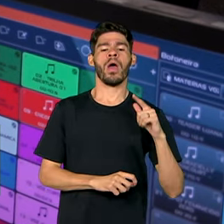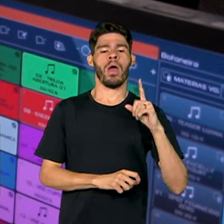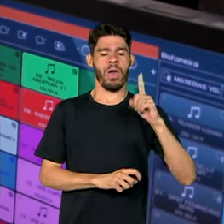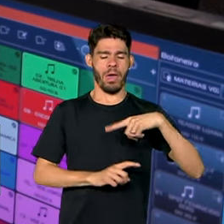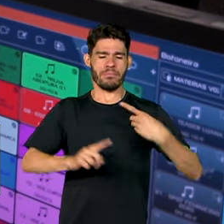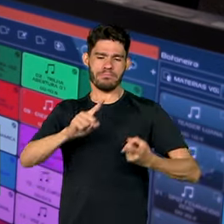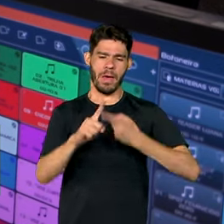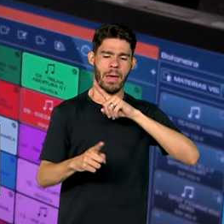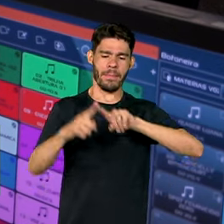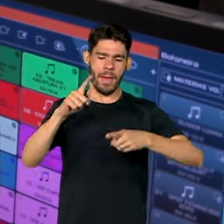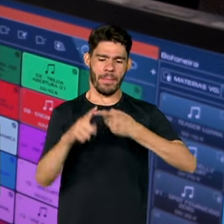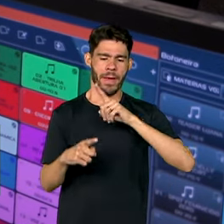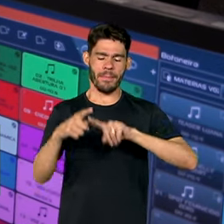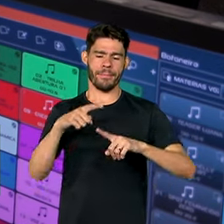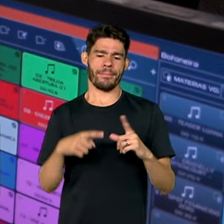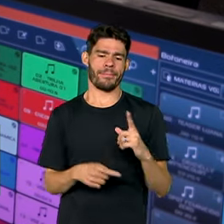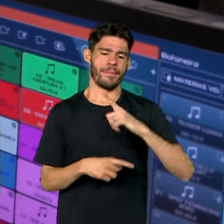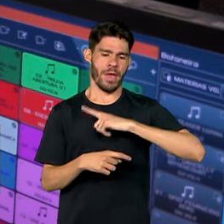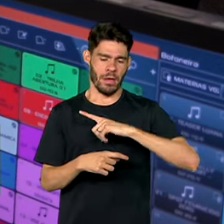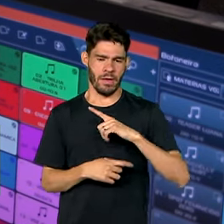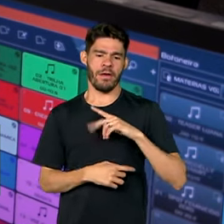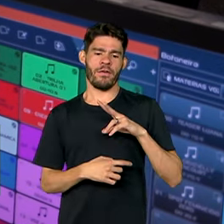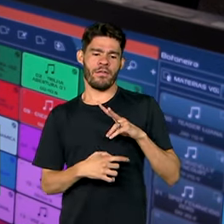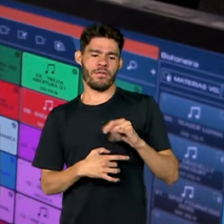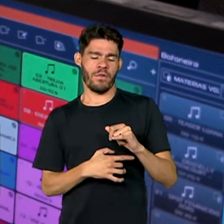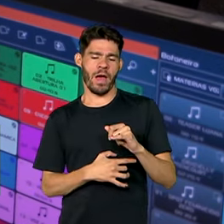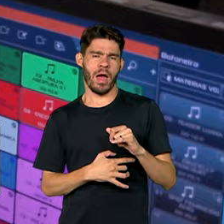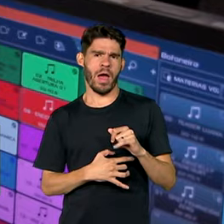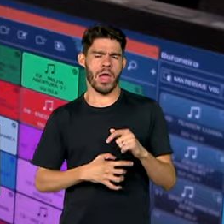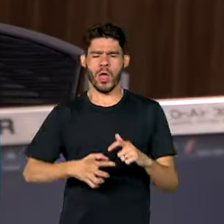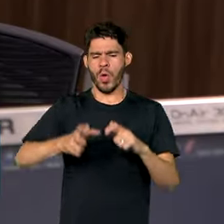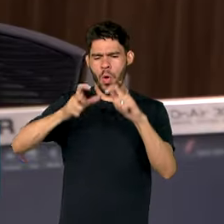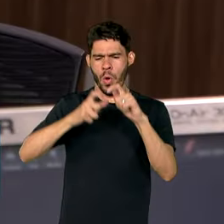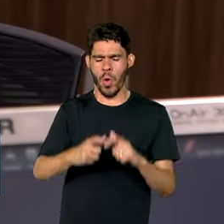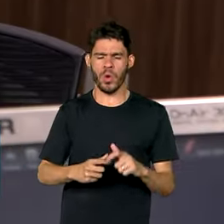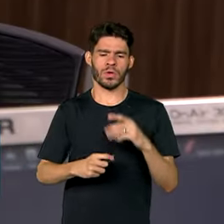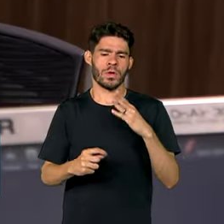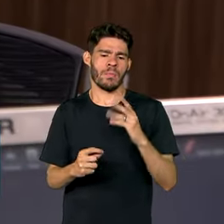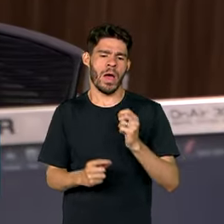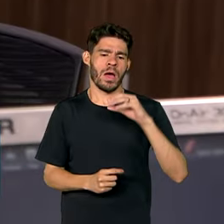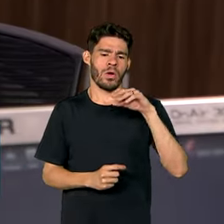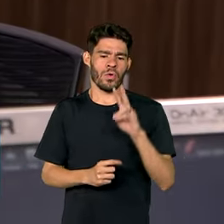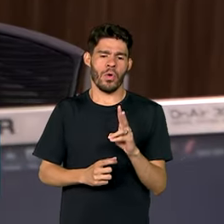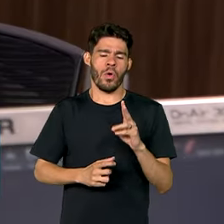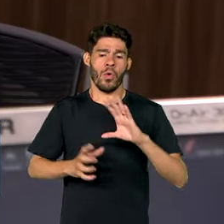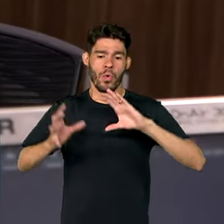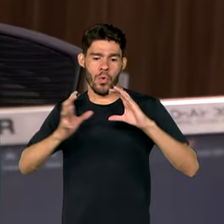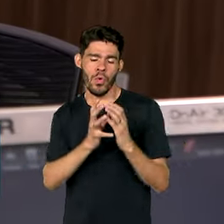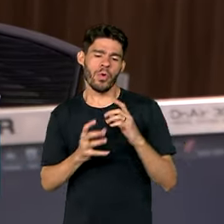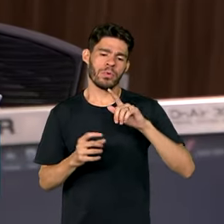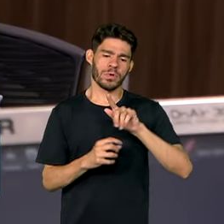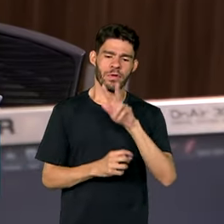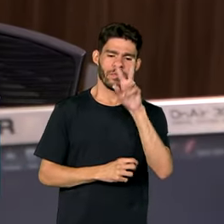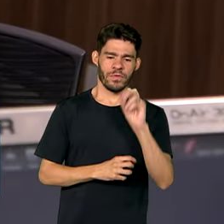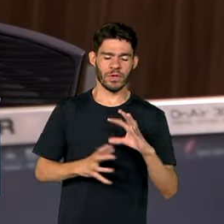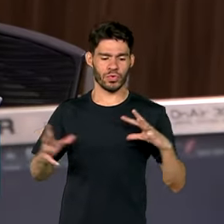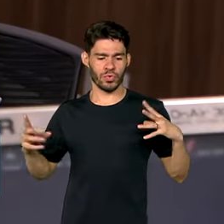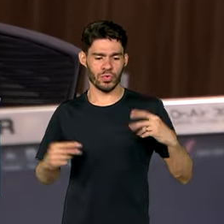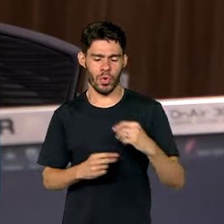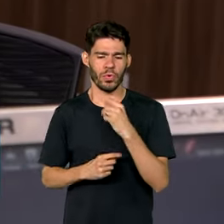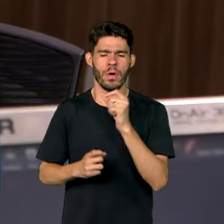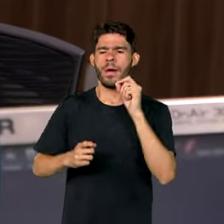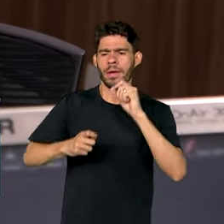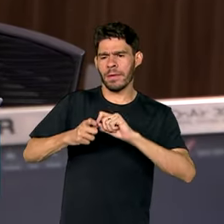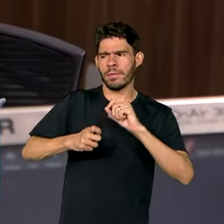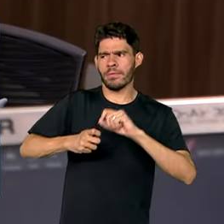a negociação que está que vai acontecer agora em bacu que vem acontecer Endo em todas as Cops e que a gente já sabe assim o que precisa ser